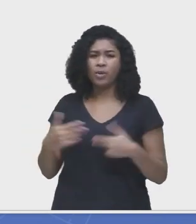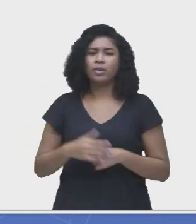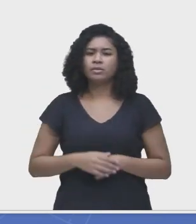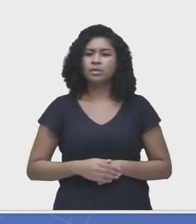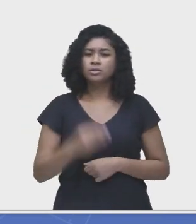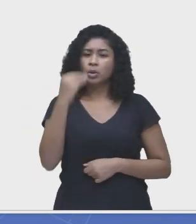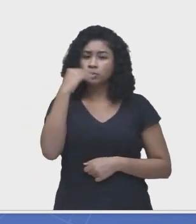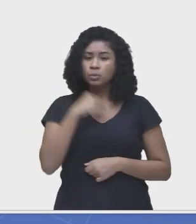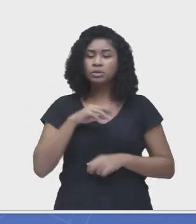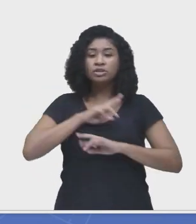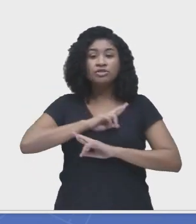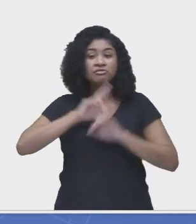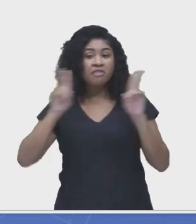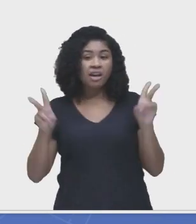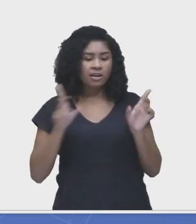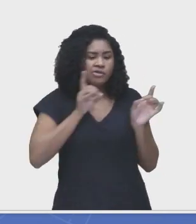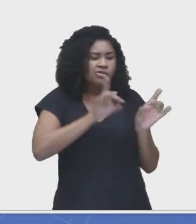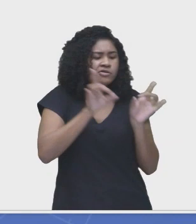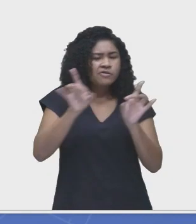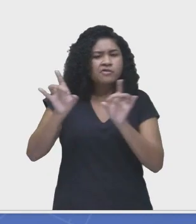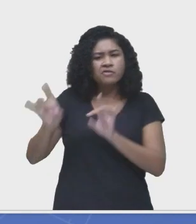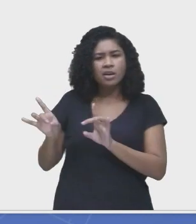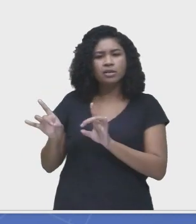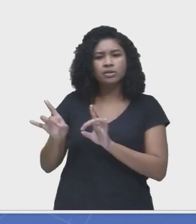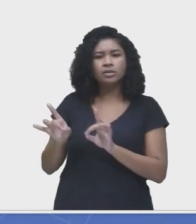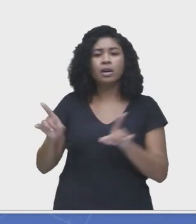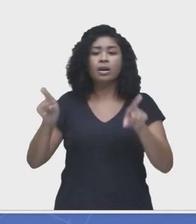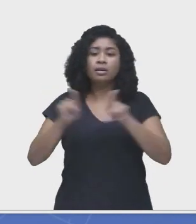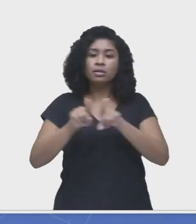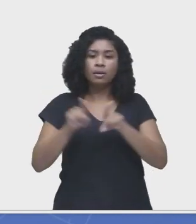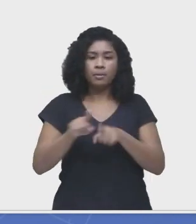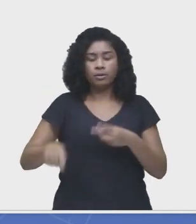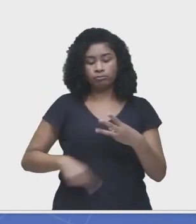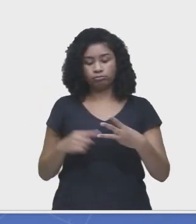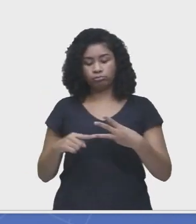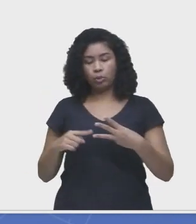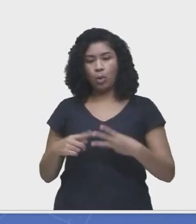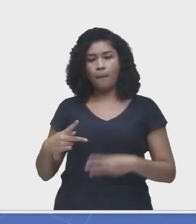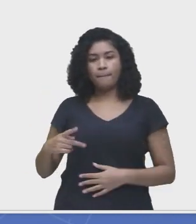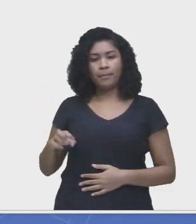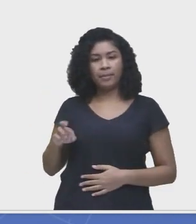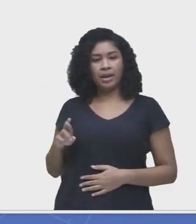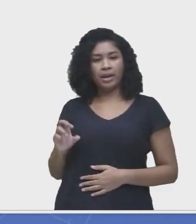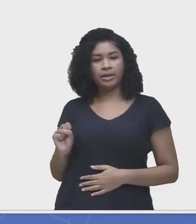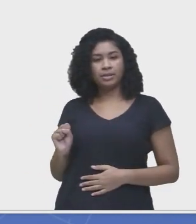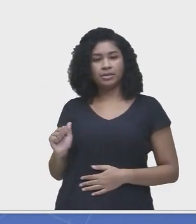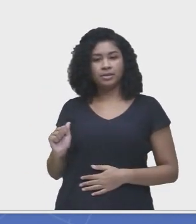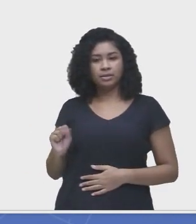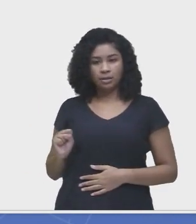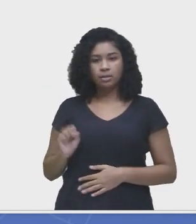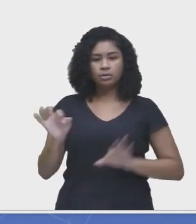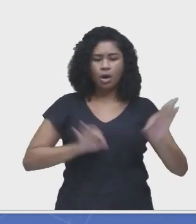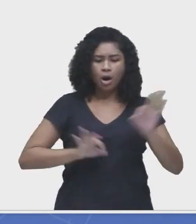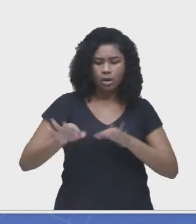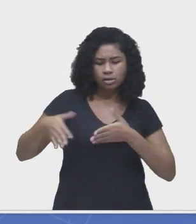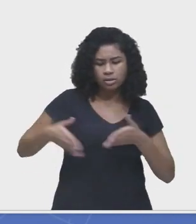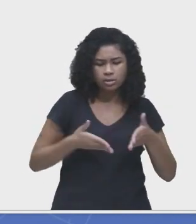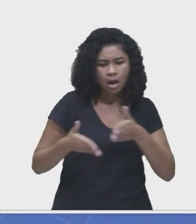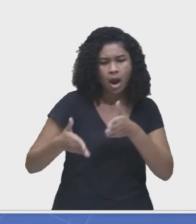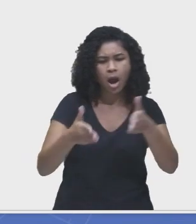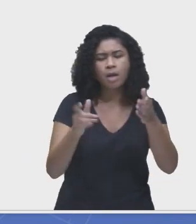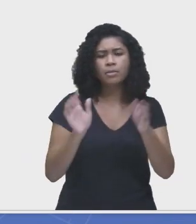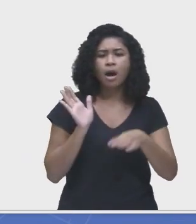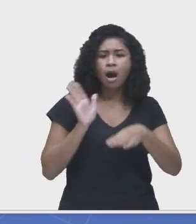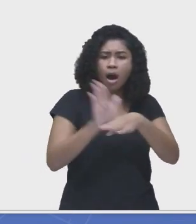alimentos diferenciados. E eu tenho os persas que vão organizar ali um sistema de estradas para facilitar a